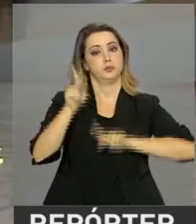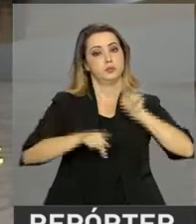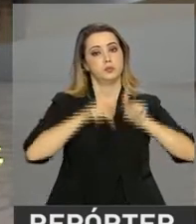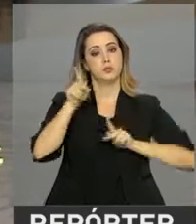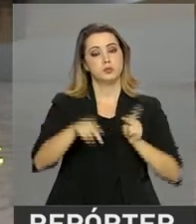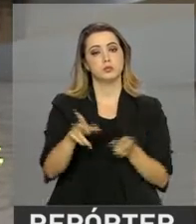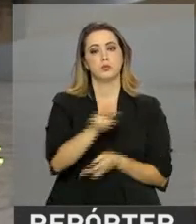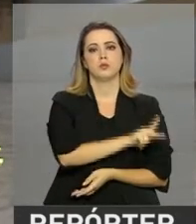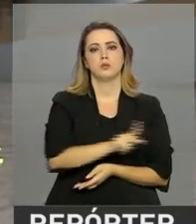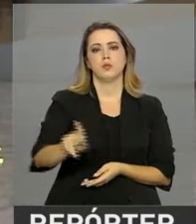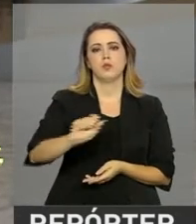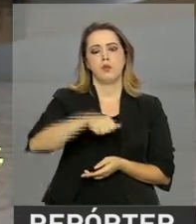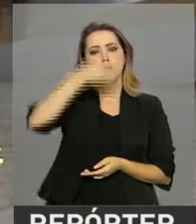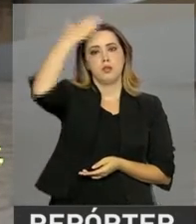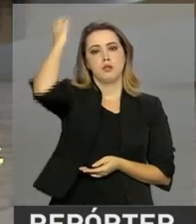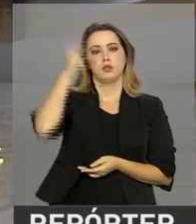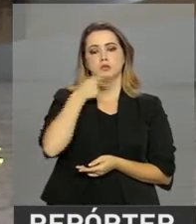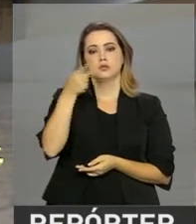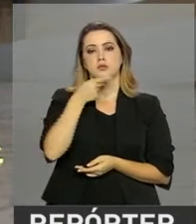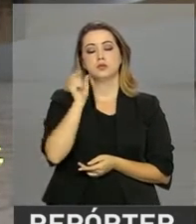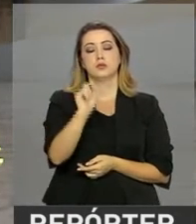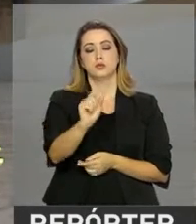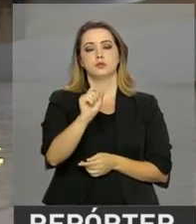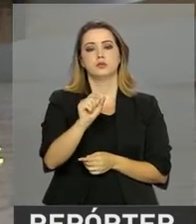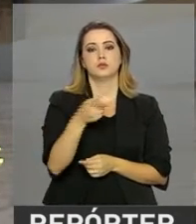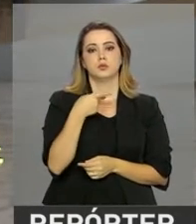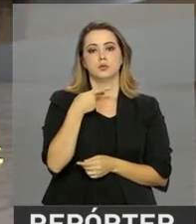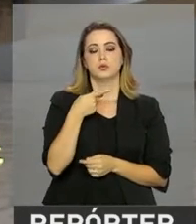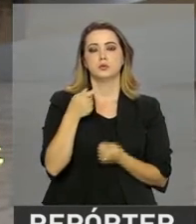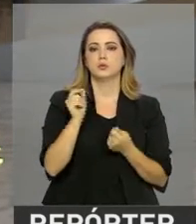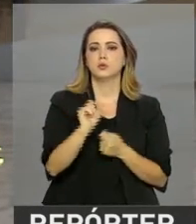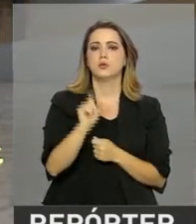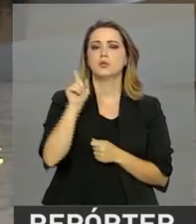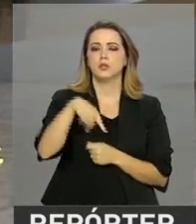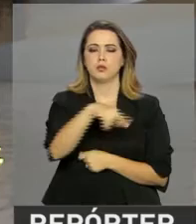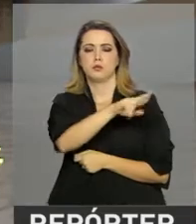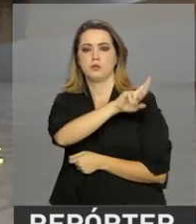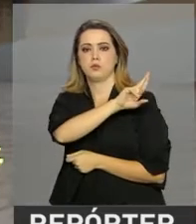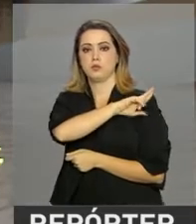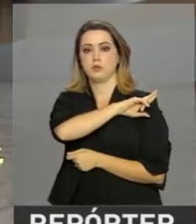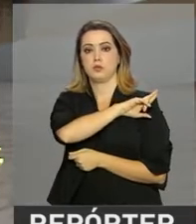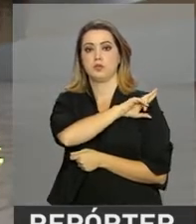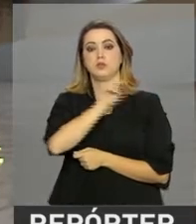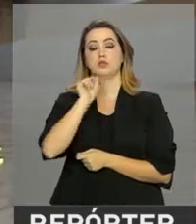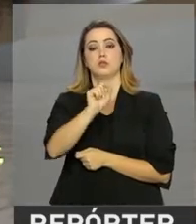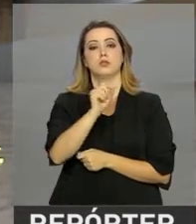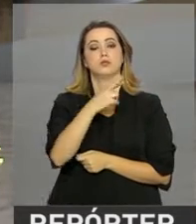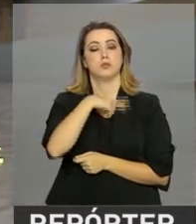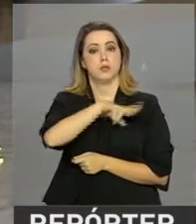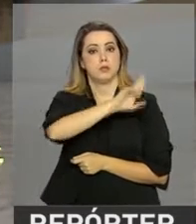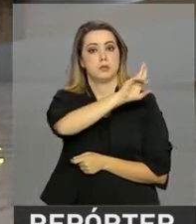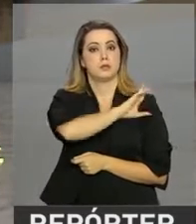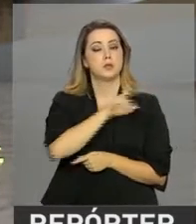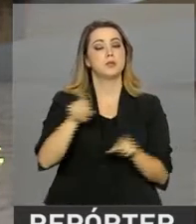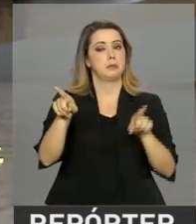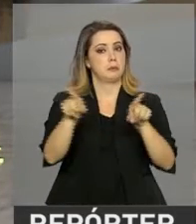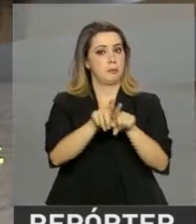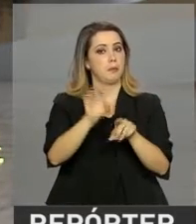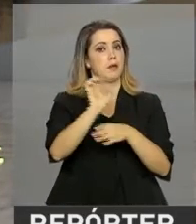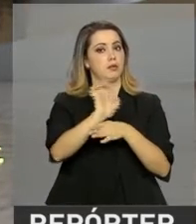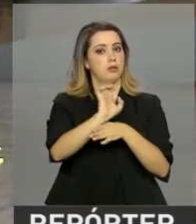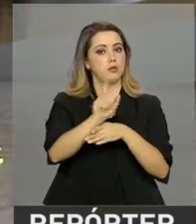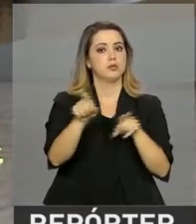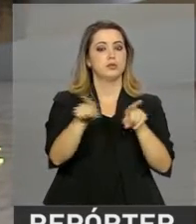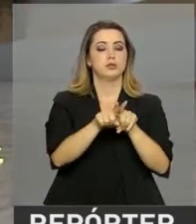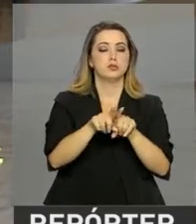O presidente Michel Temer reforçou que a segurança pública é uma responsabilidade, uma incumbência dos estados e cabe